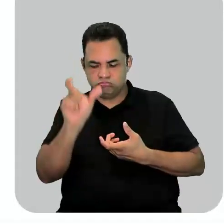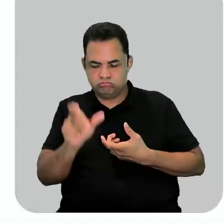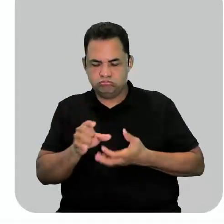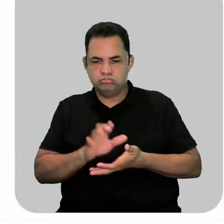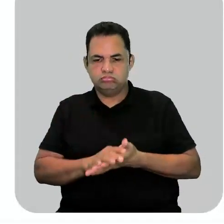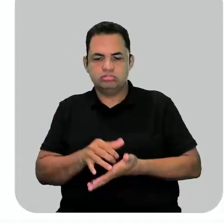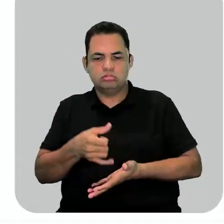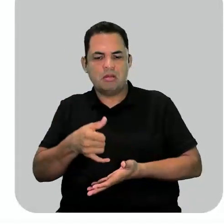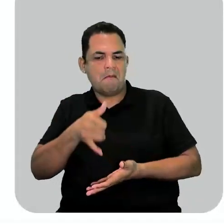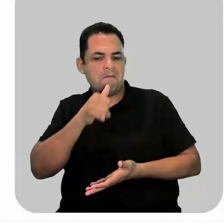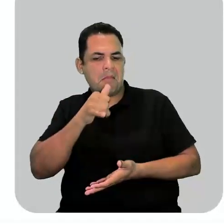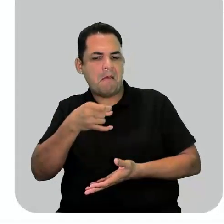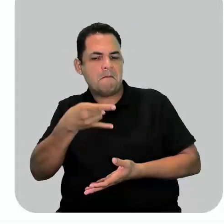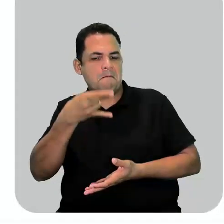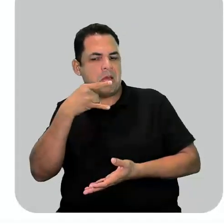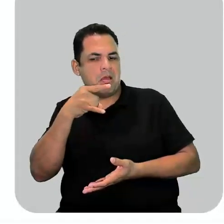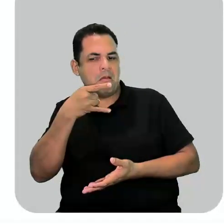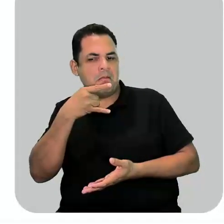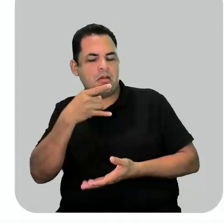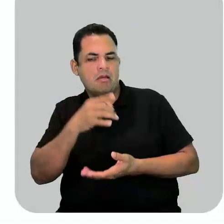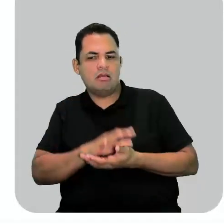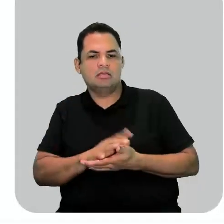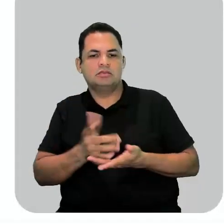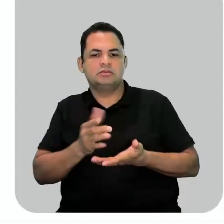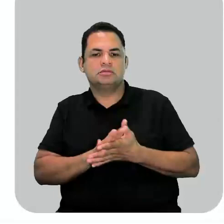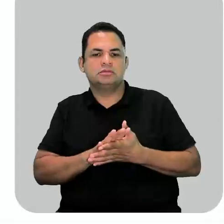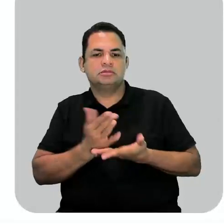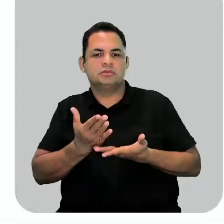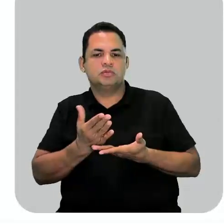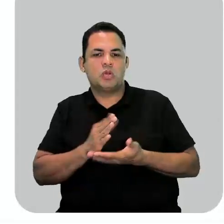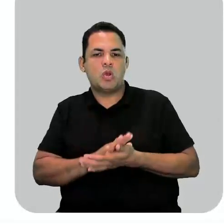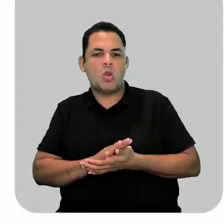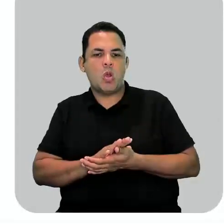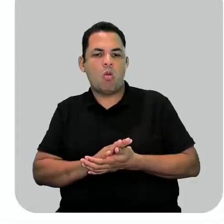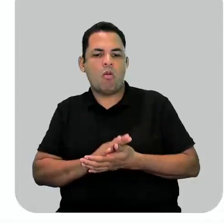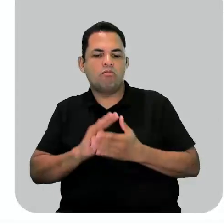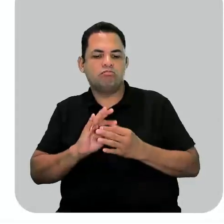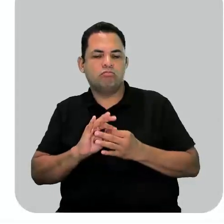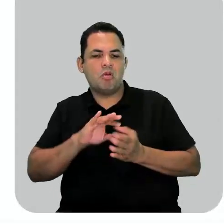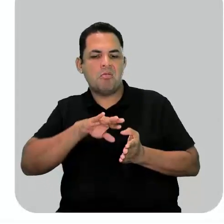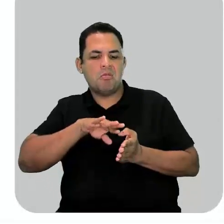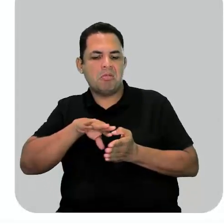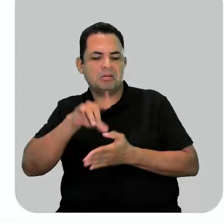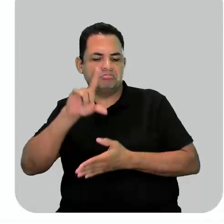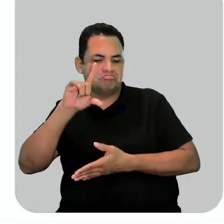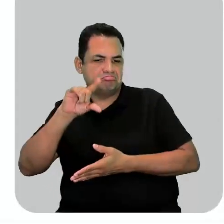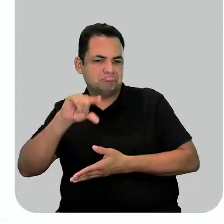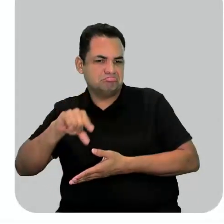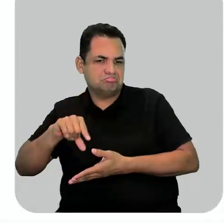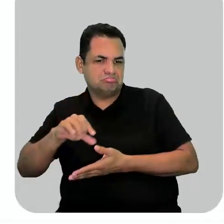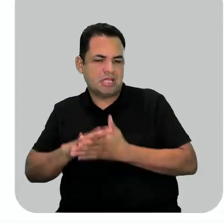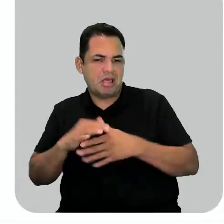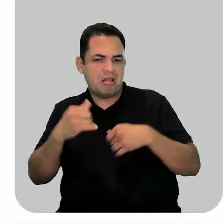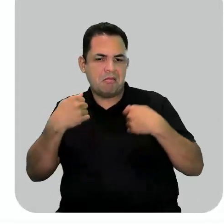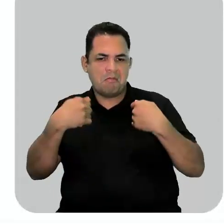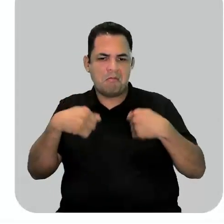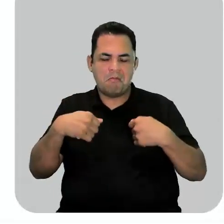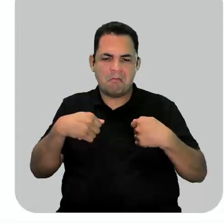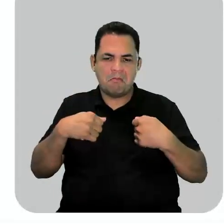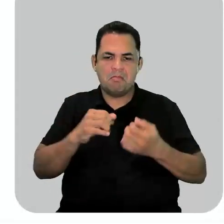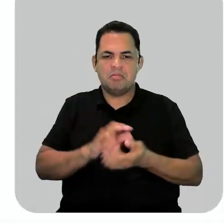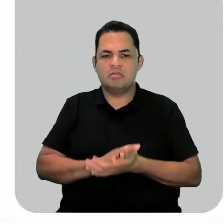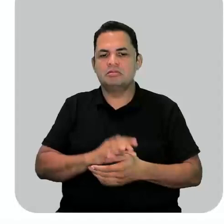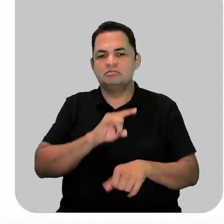grande quantidade de bebida alcoólica, esse hormônio deixa de ser produzido. E aí vem essa necessidade